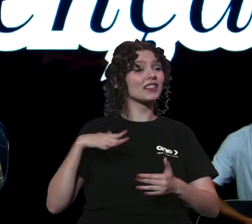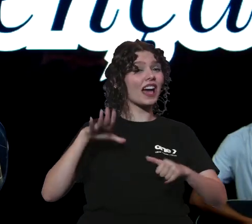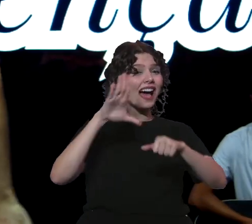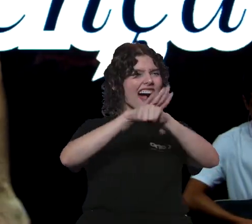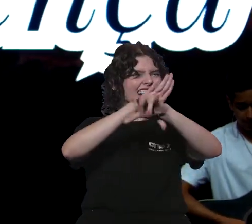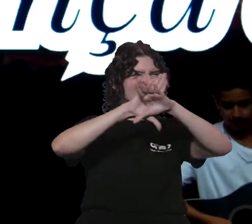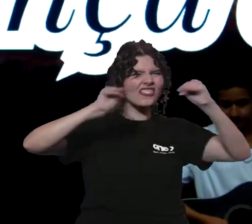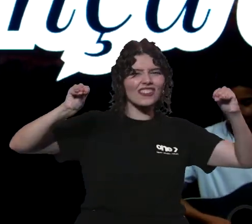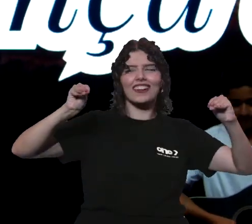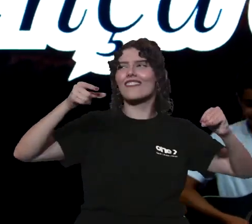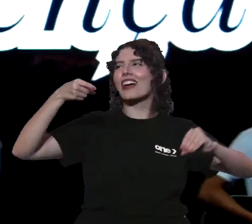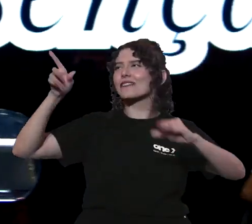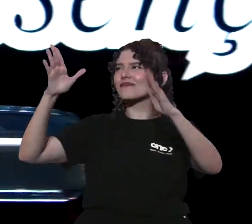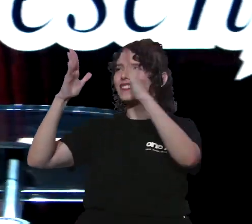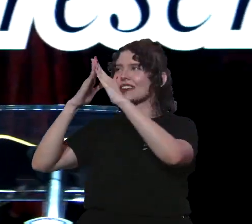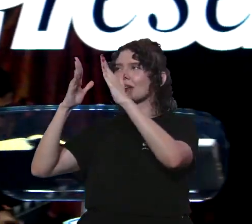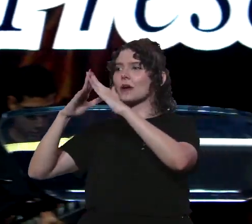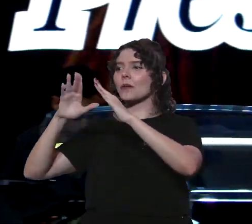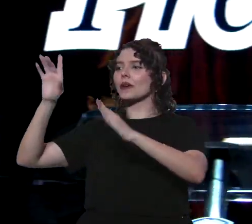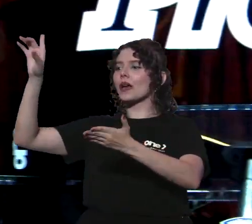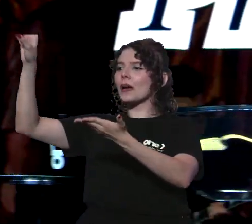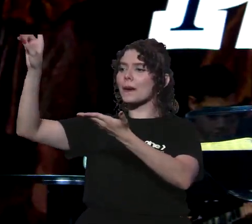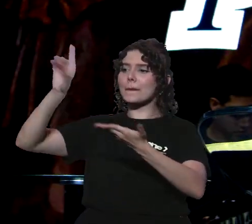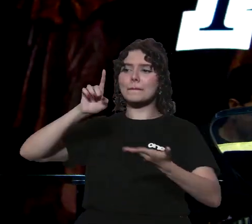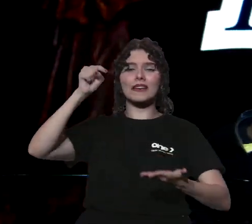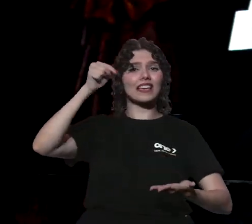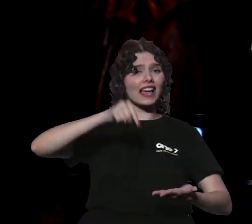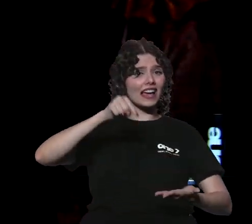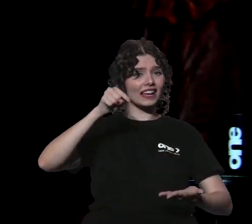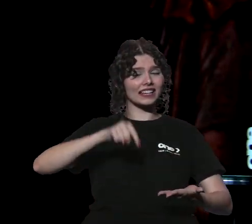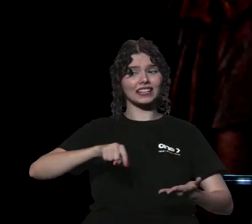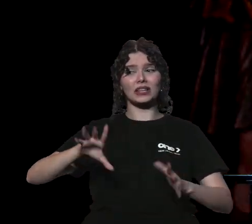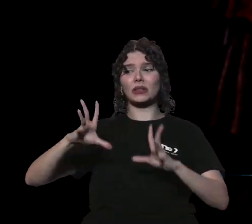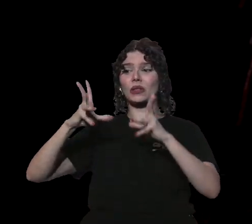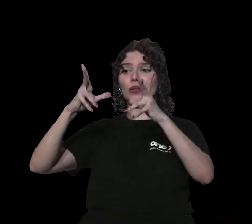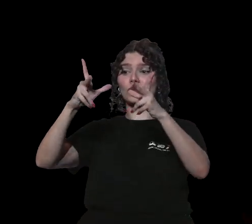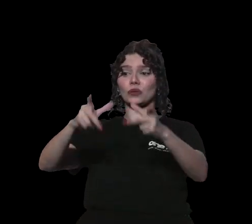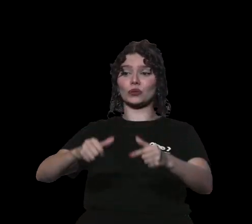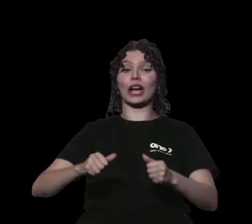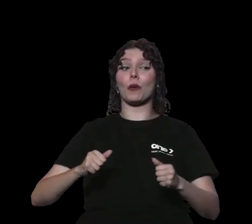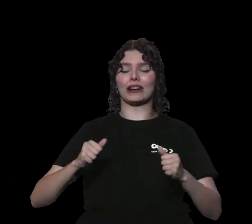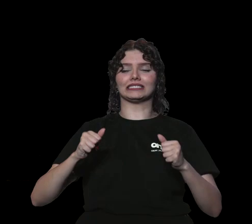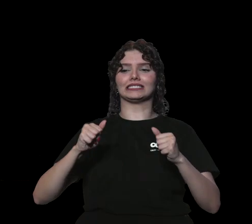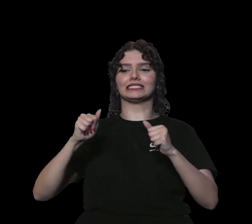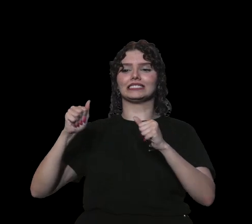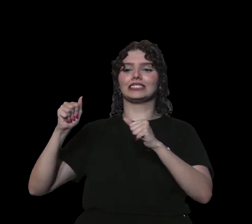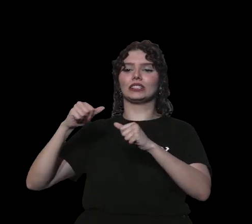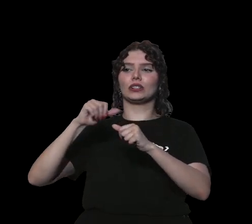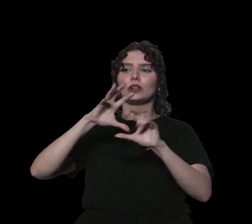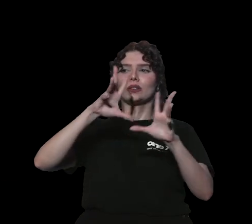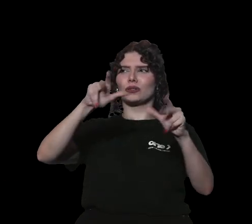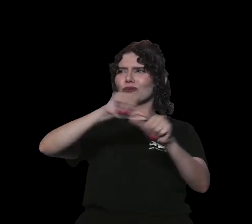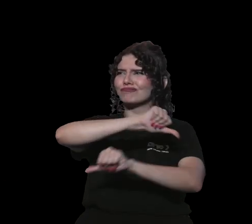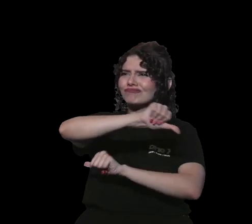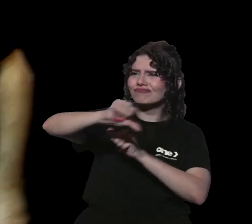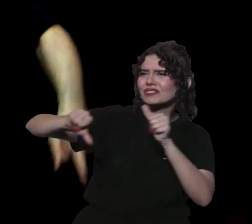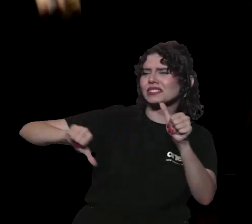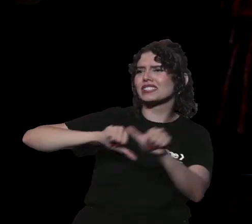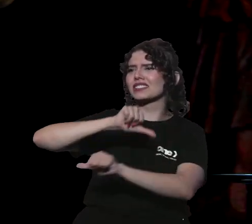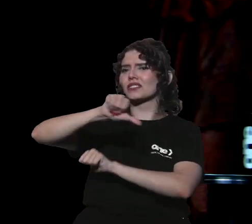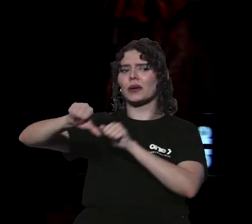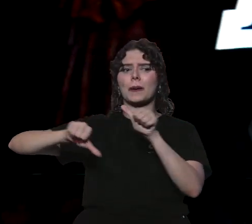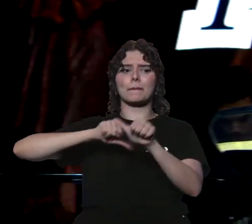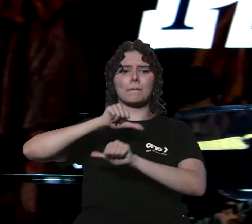curada, porque quando a presença de Deus vem, tudo viverá, tudo será